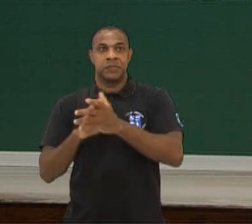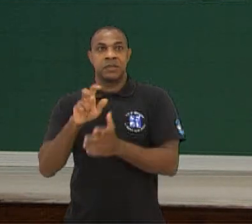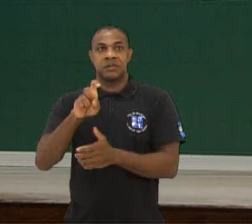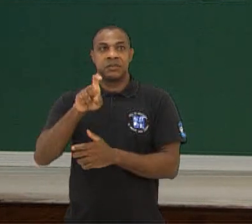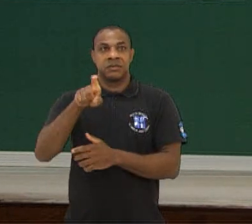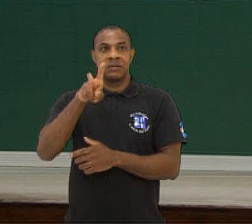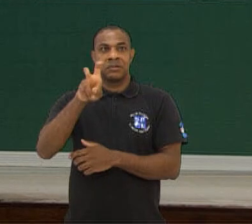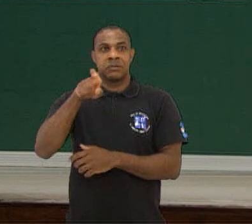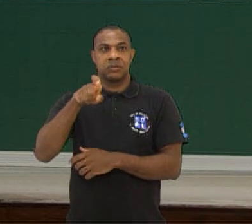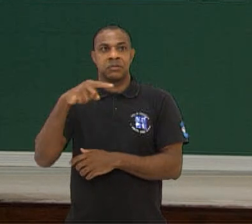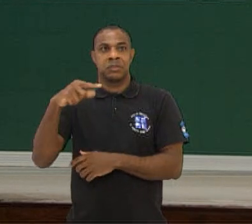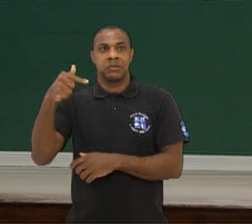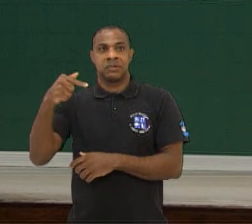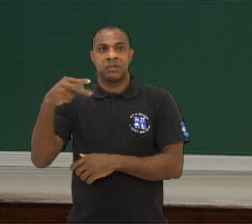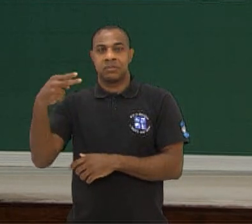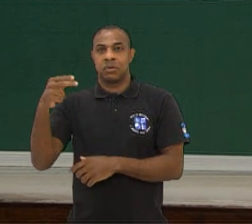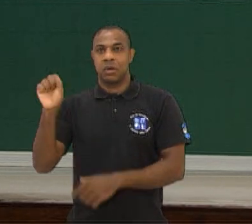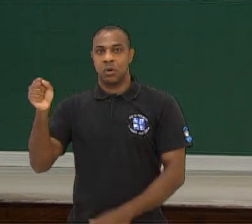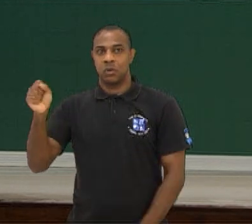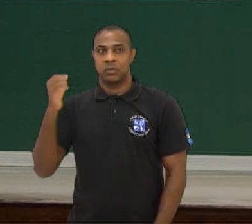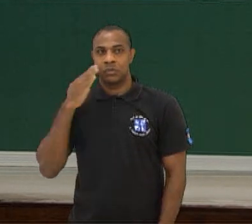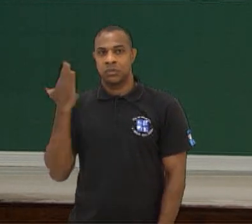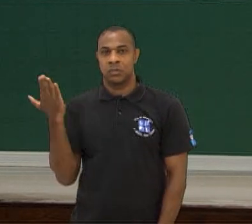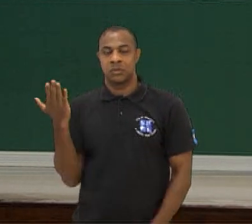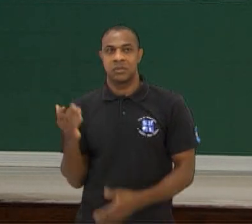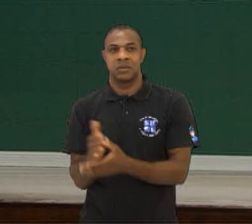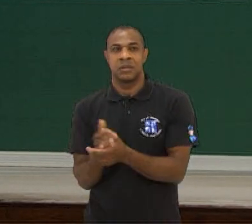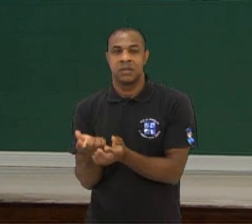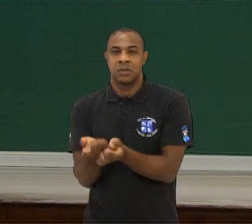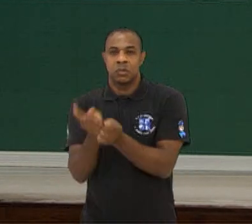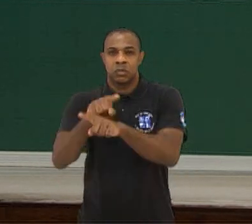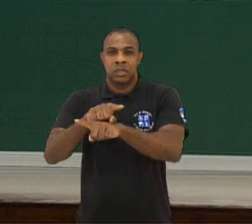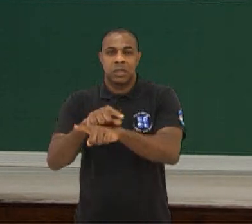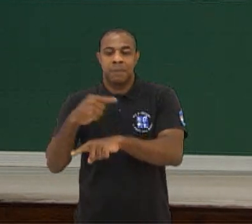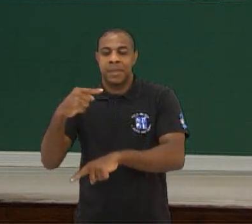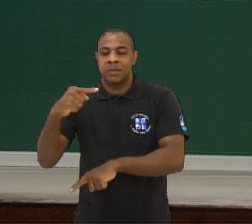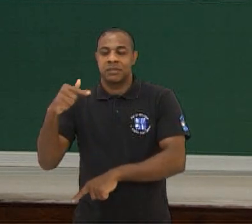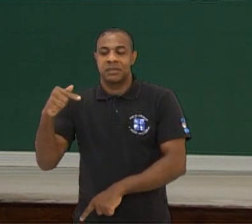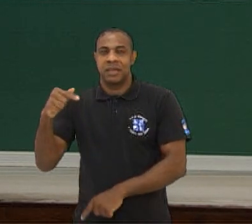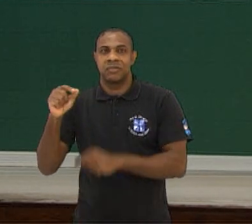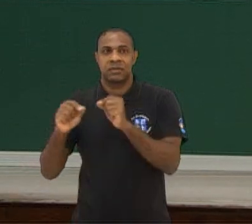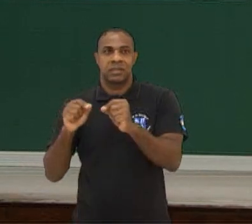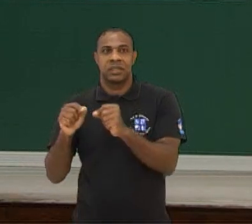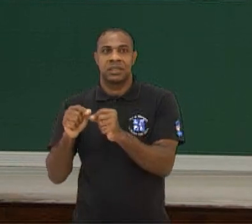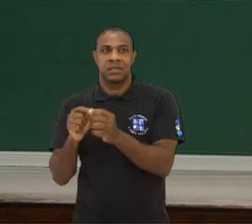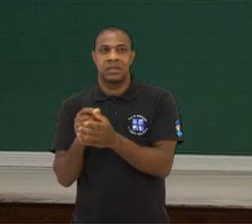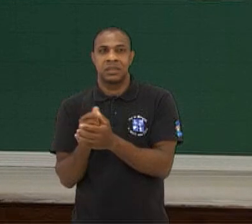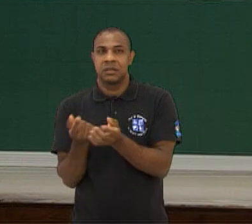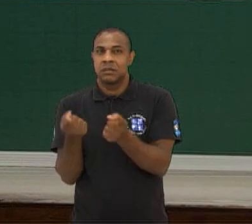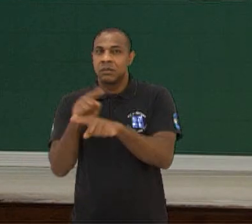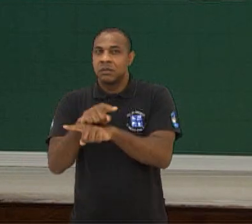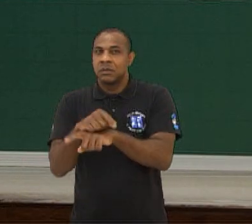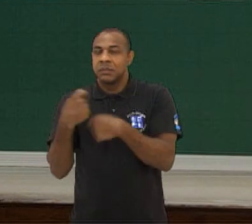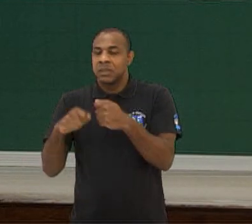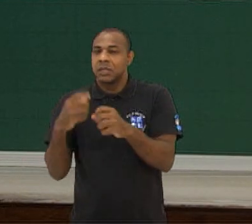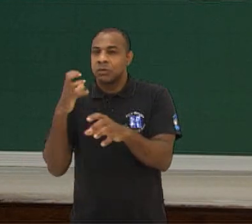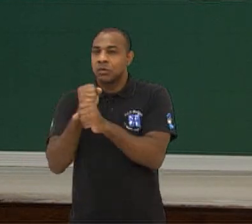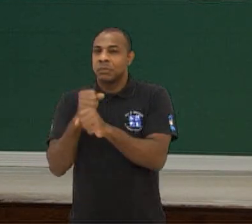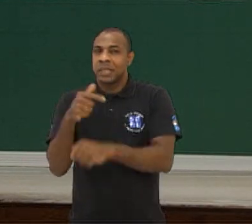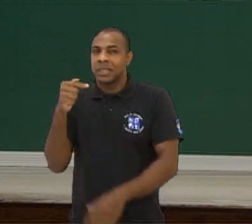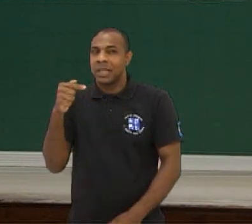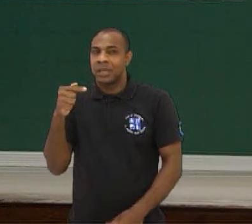5x menos 7 igual a 8. O que é o contrário de menos 7? Inverso. Eu preciso somar 7,